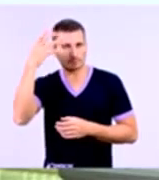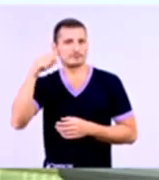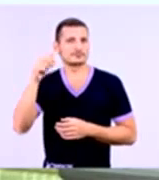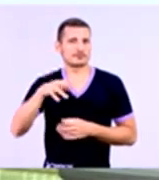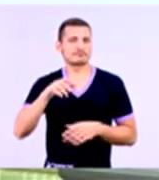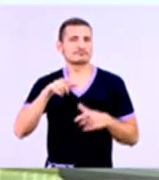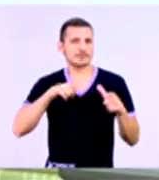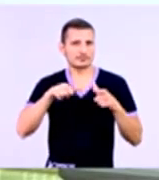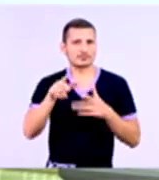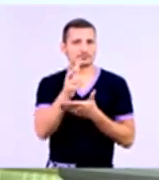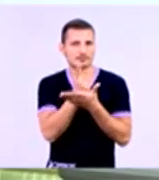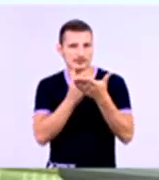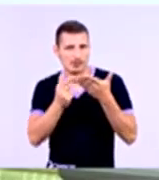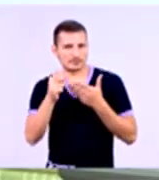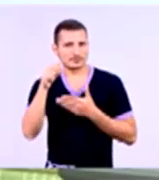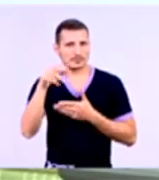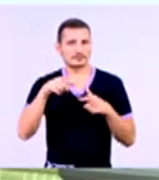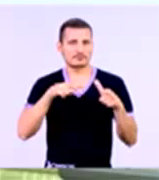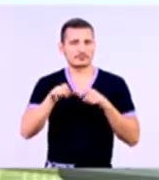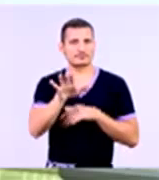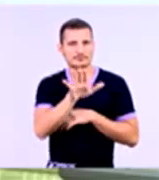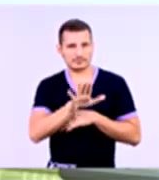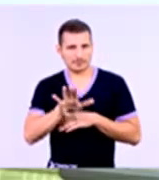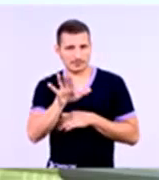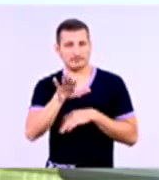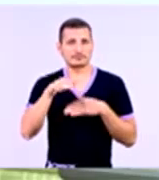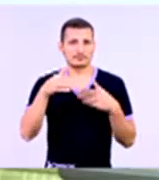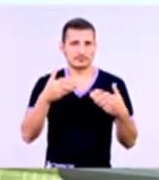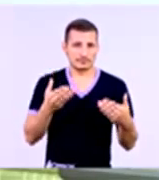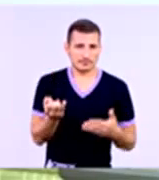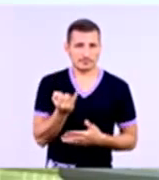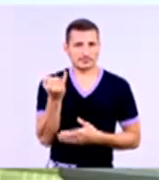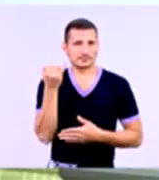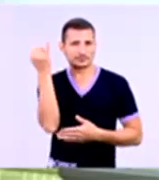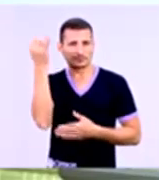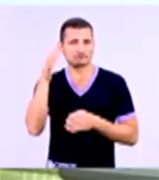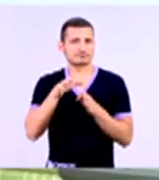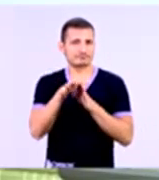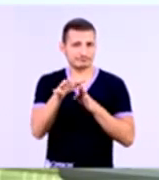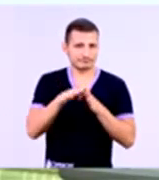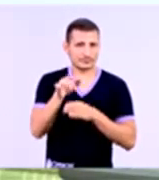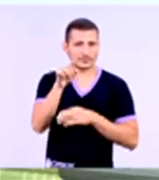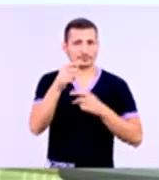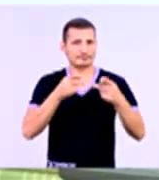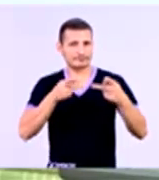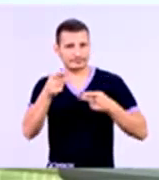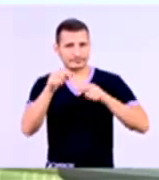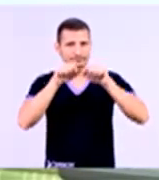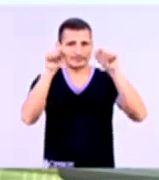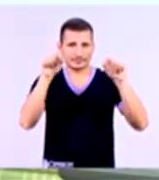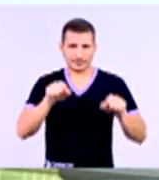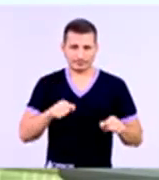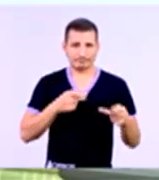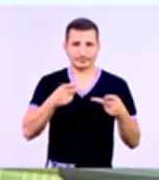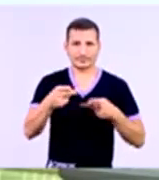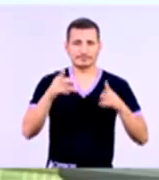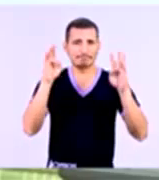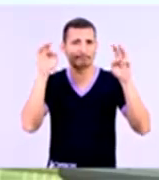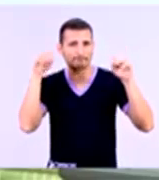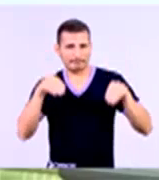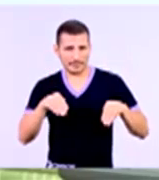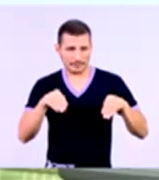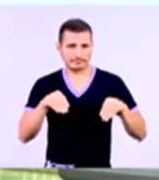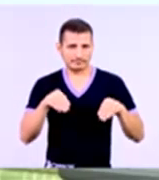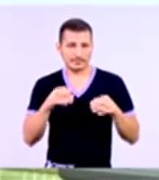design. Então, é importantíssimo, extremamente recomendável que você, ao projetar um sistema, projete bem os recursos